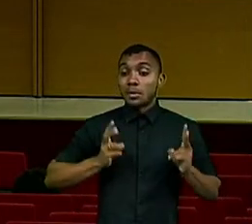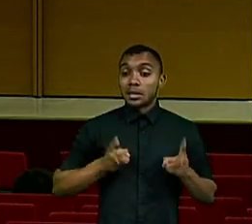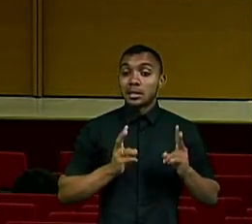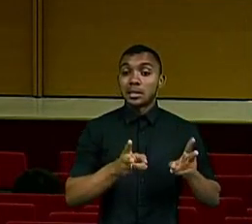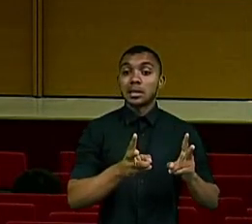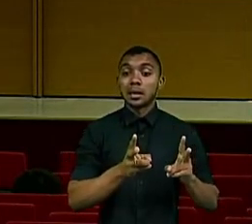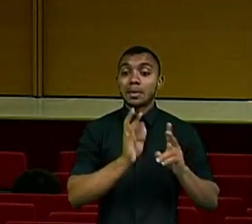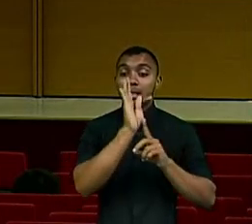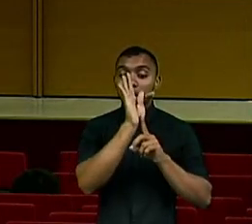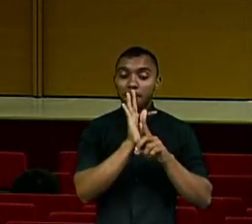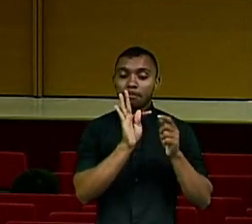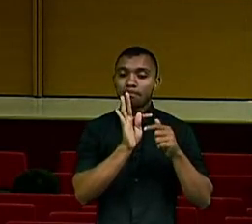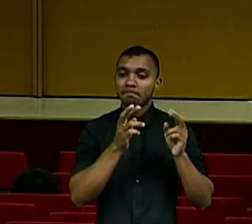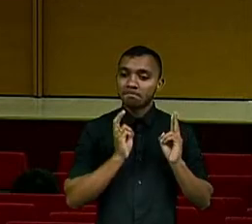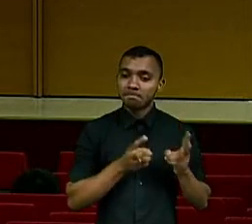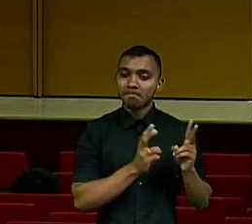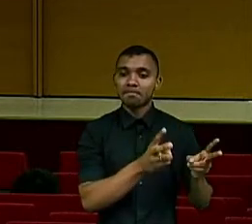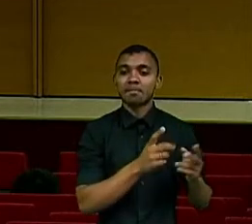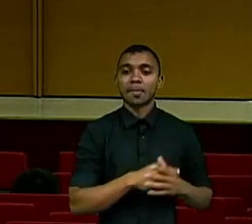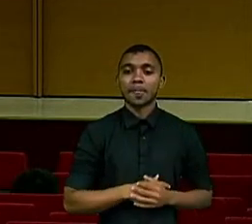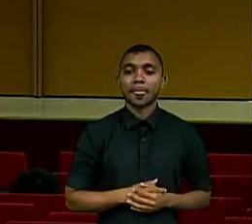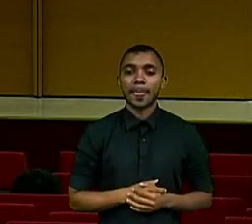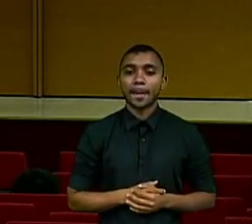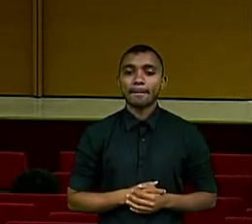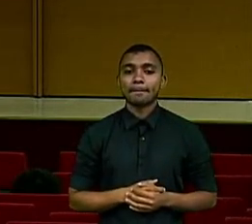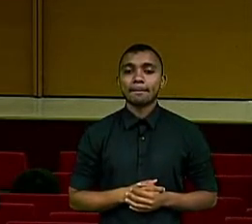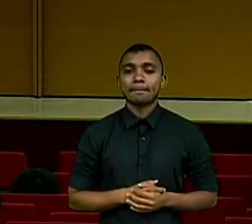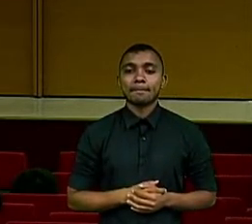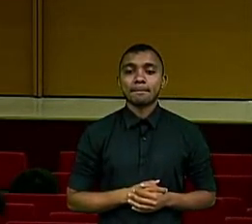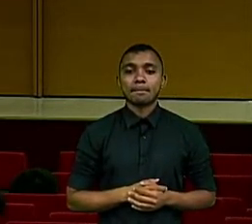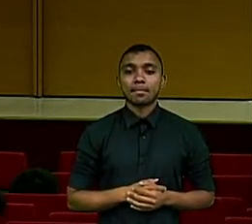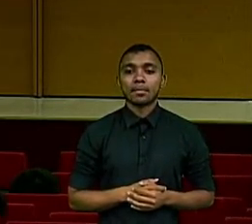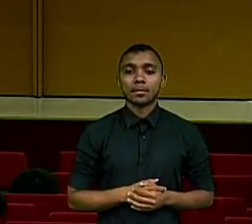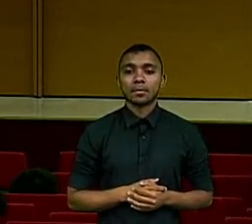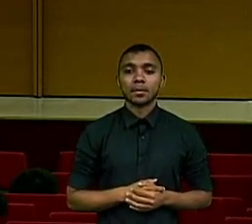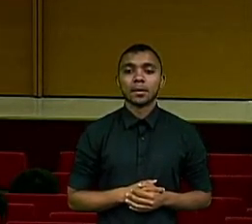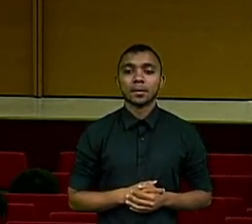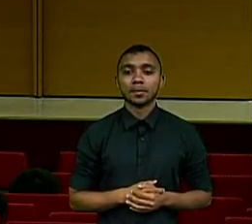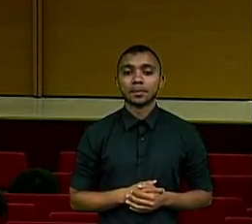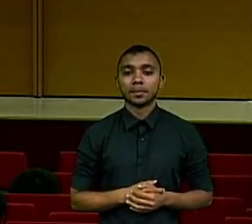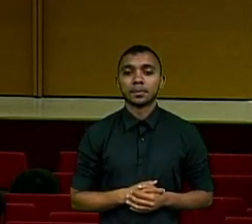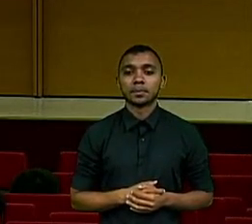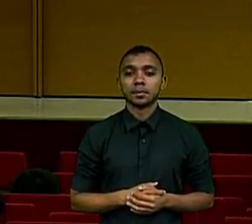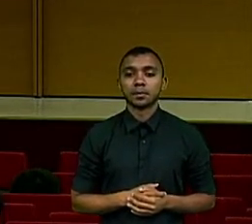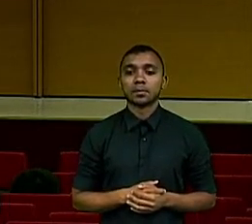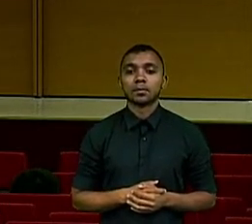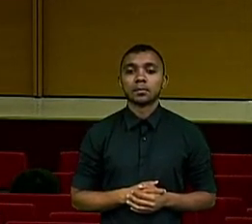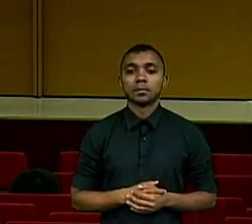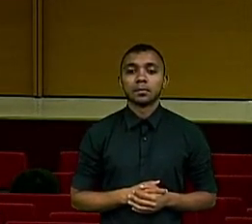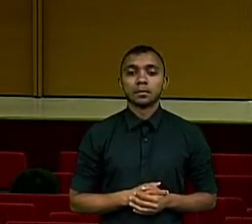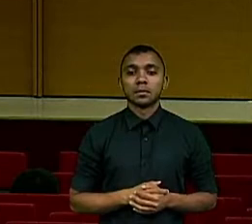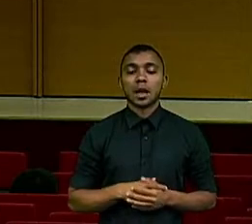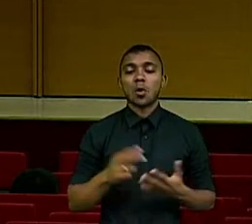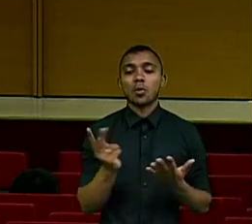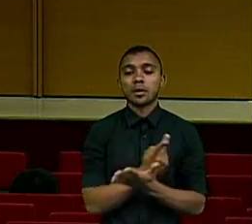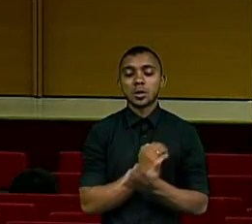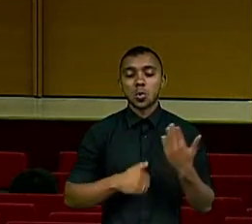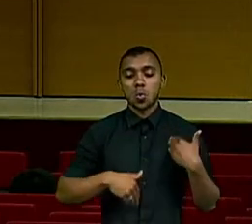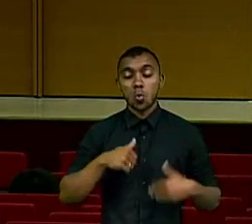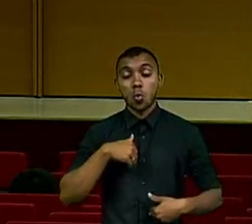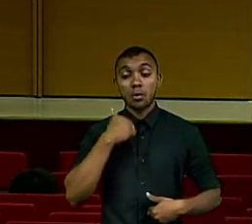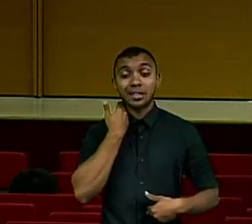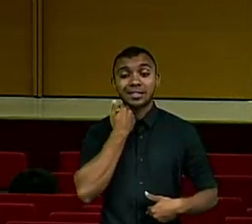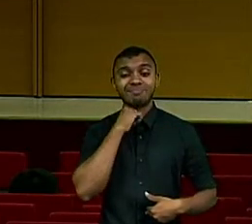temperatura homem é o termo eu tive uma uma febre tão alta